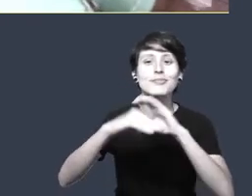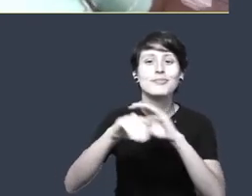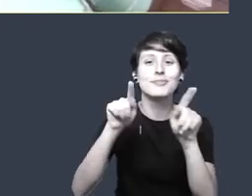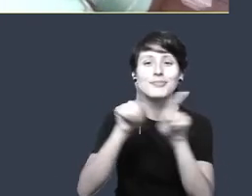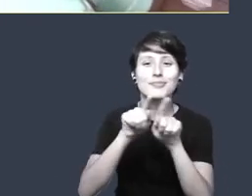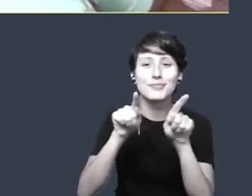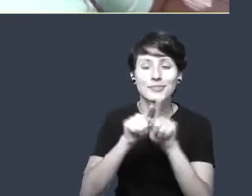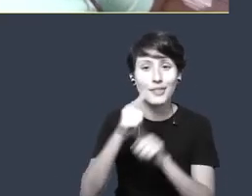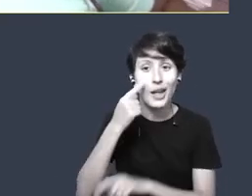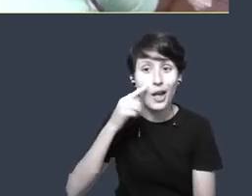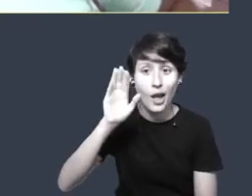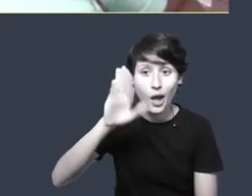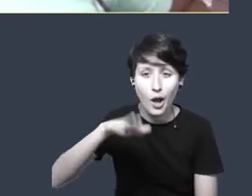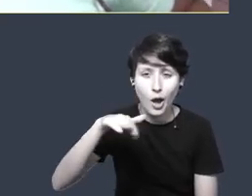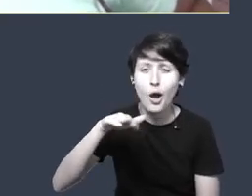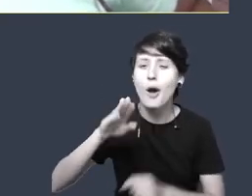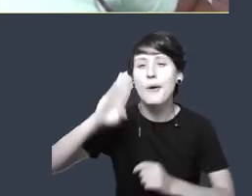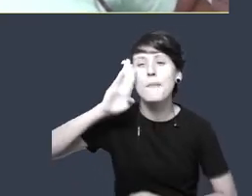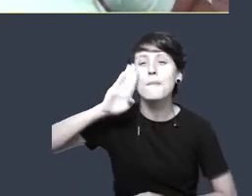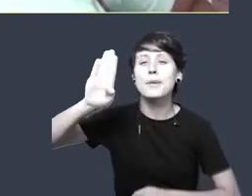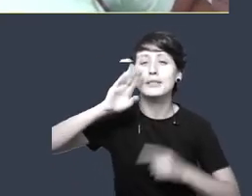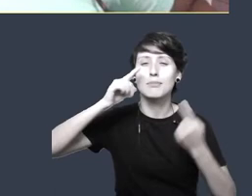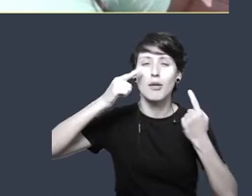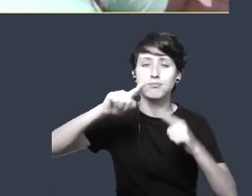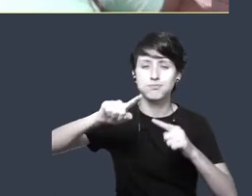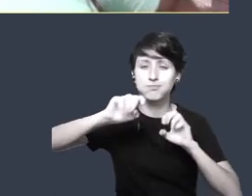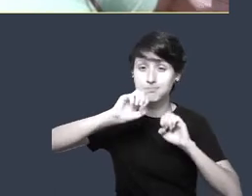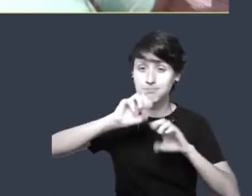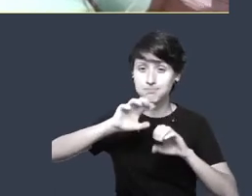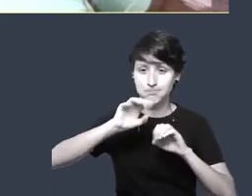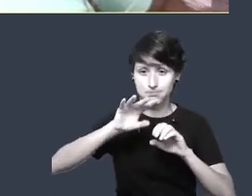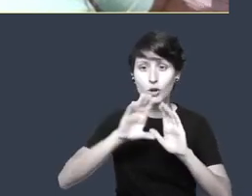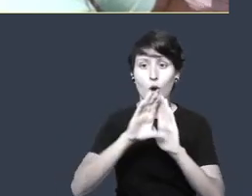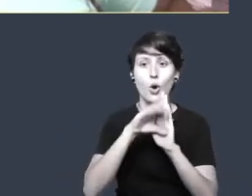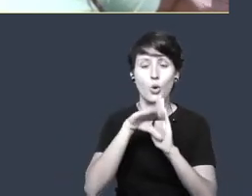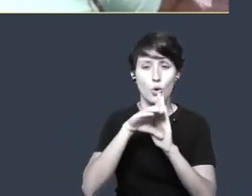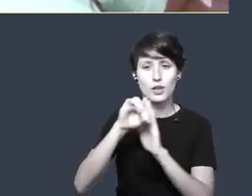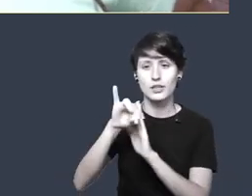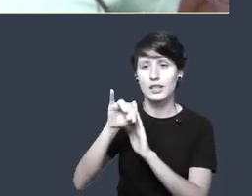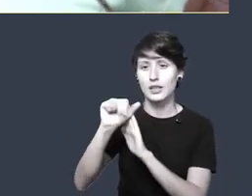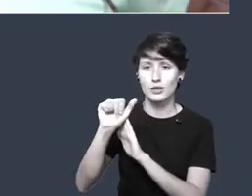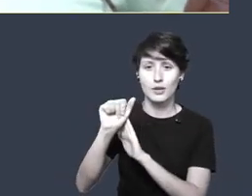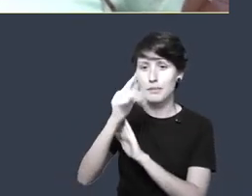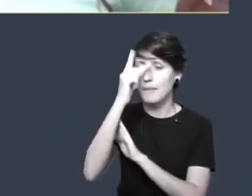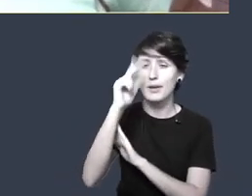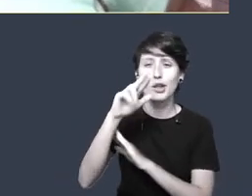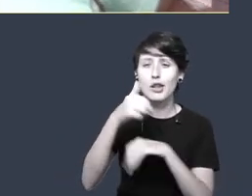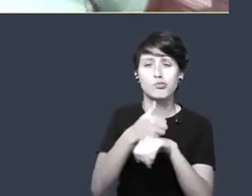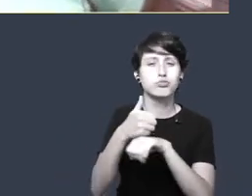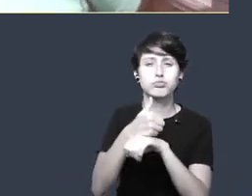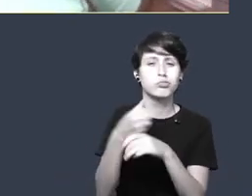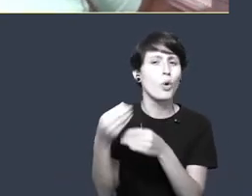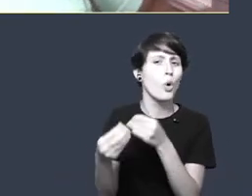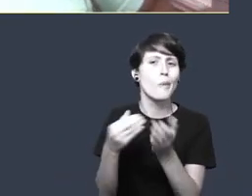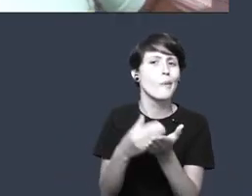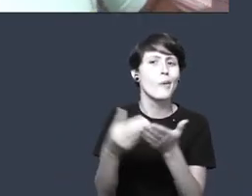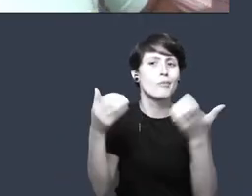Gabriela, quais os principais desafios para ensinar os conceitos de IA para não especialistas? Por onde